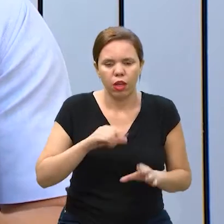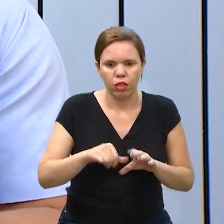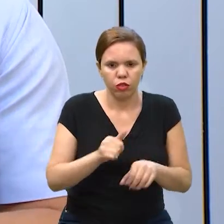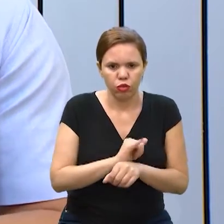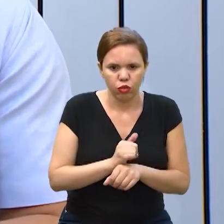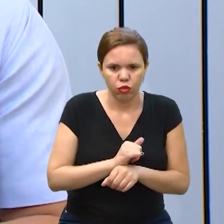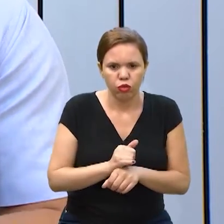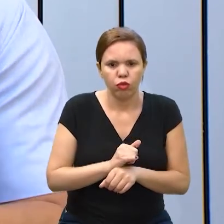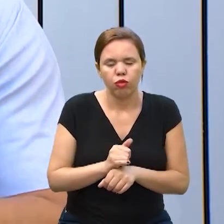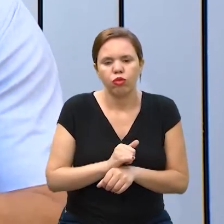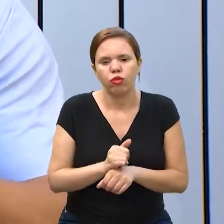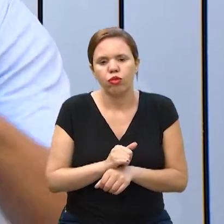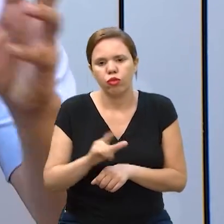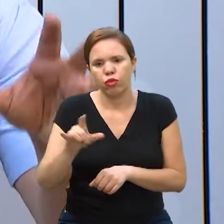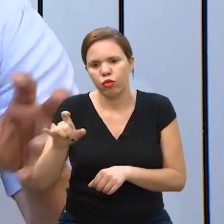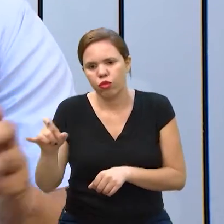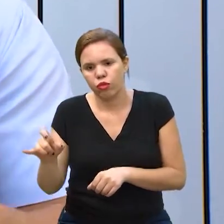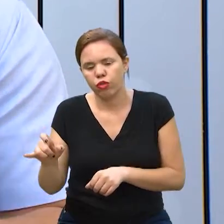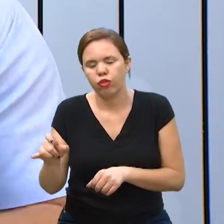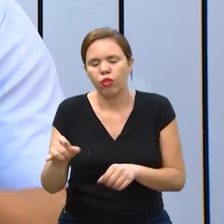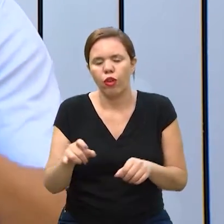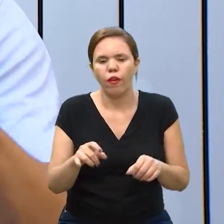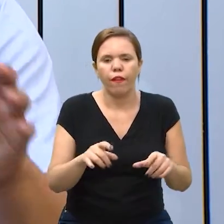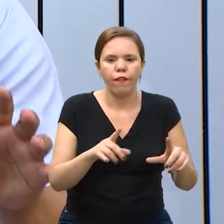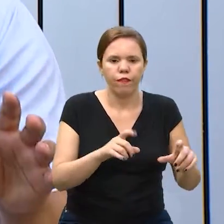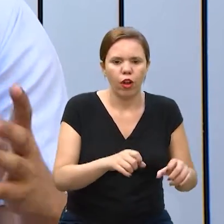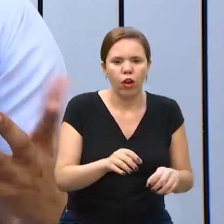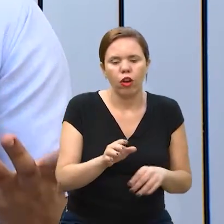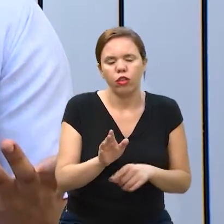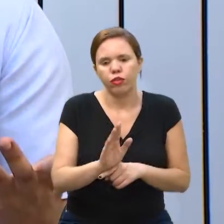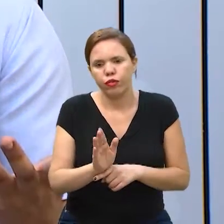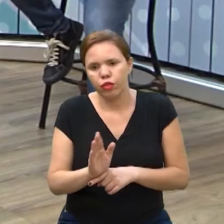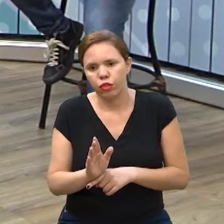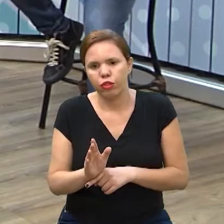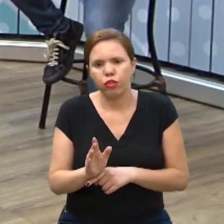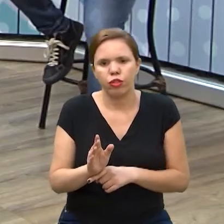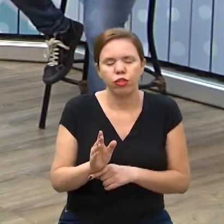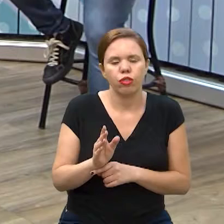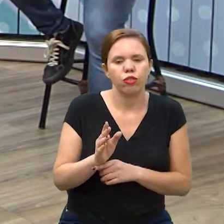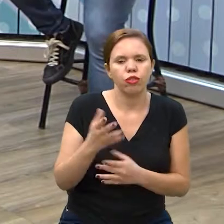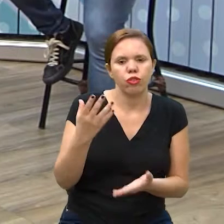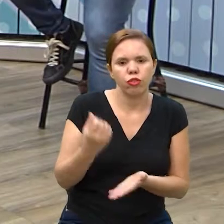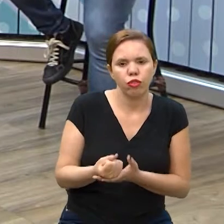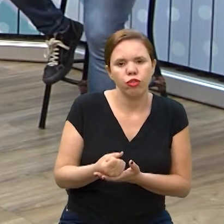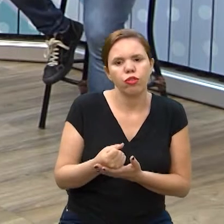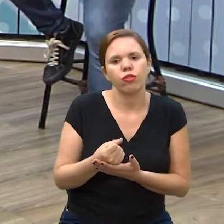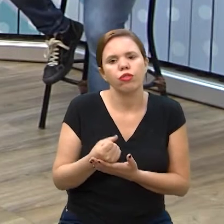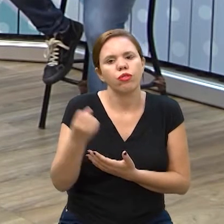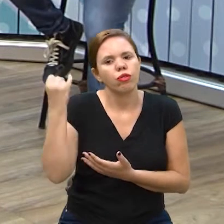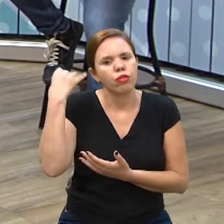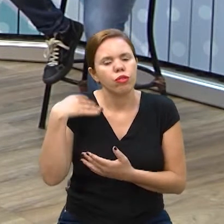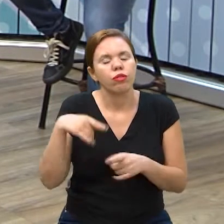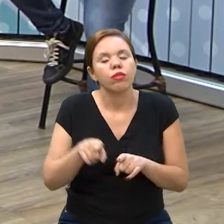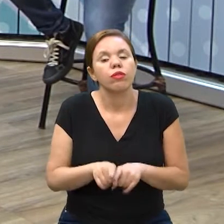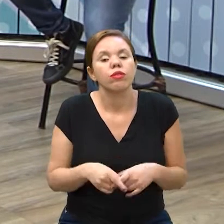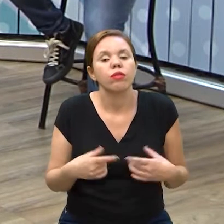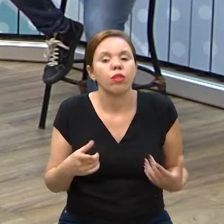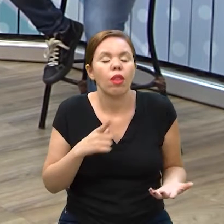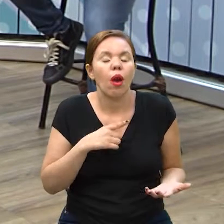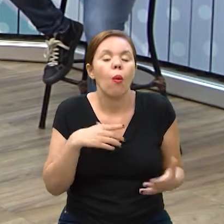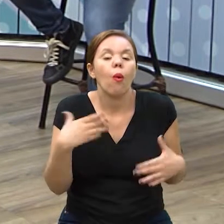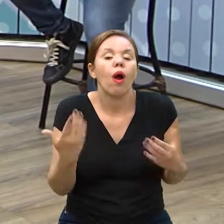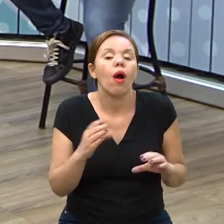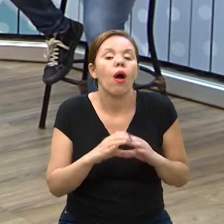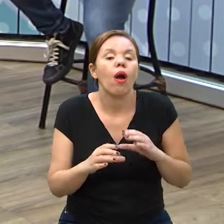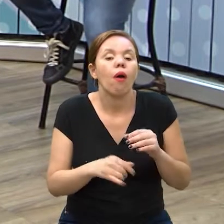YouTube, o Instagram, então cada um aí, foto, vídeo, áudio. Existe uma plataforma ou existe um